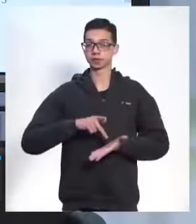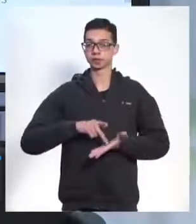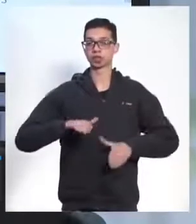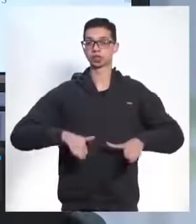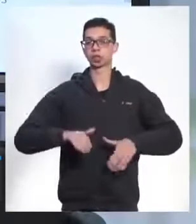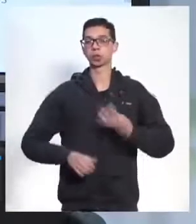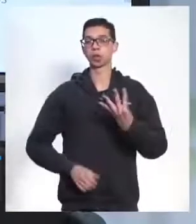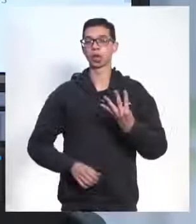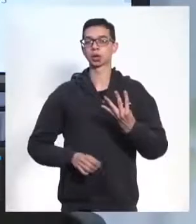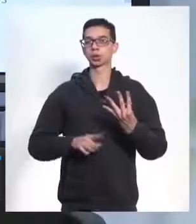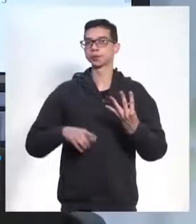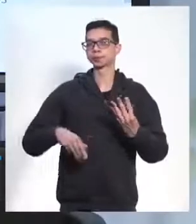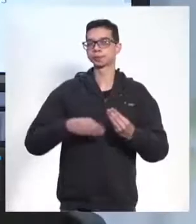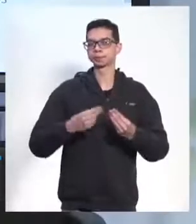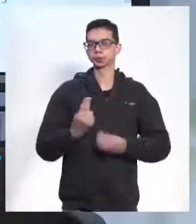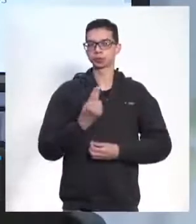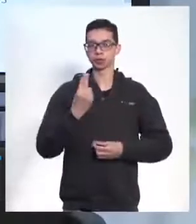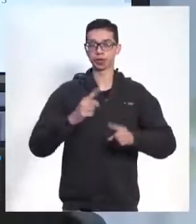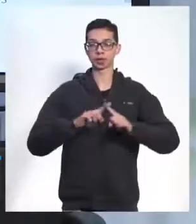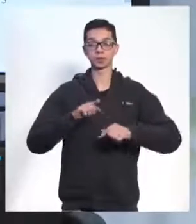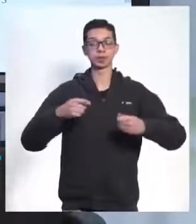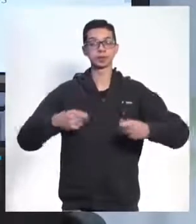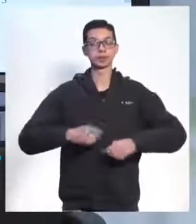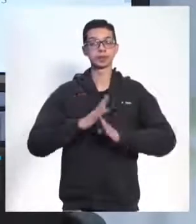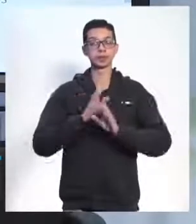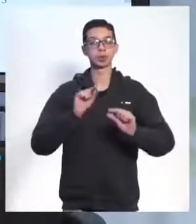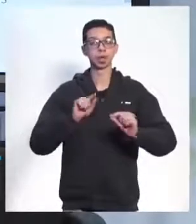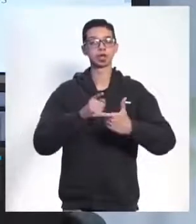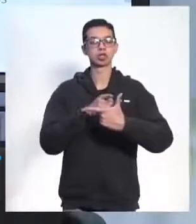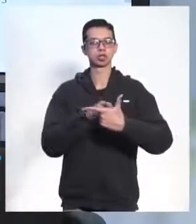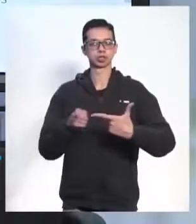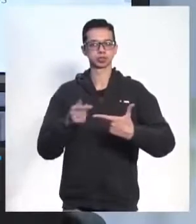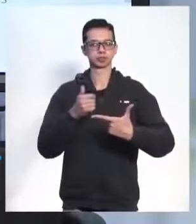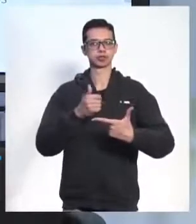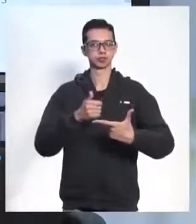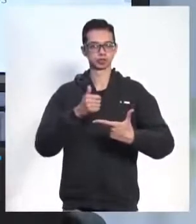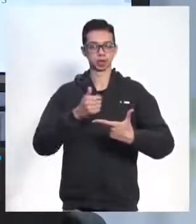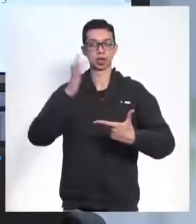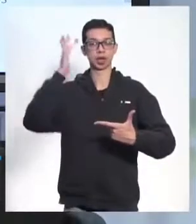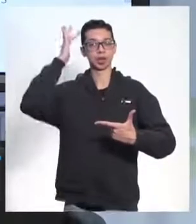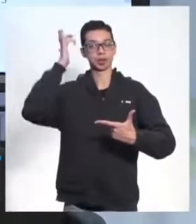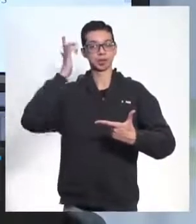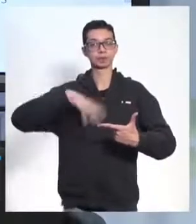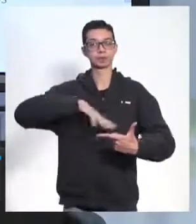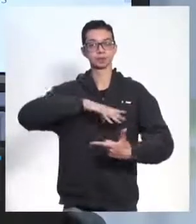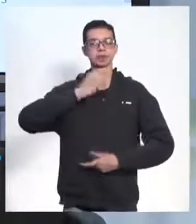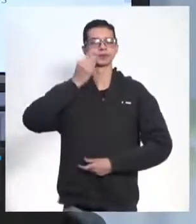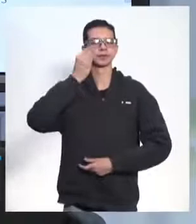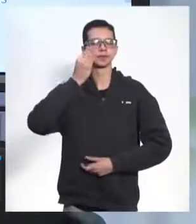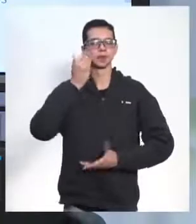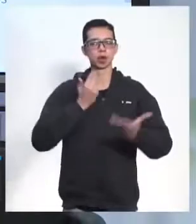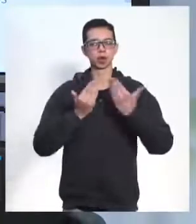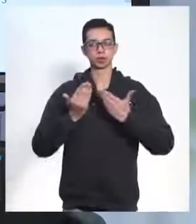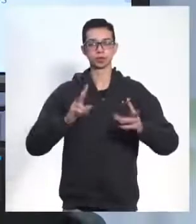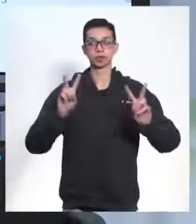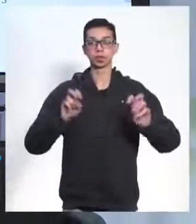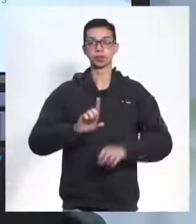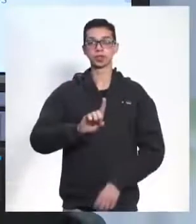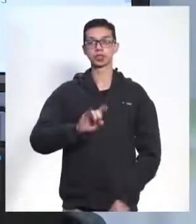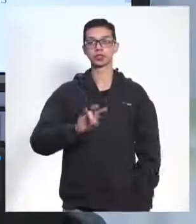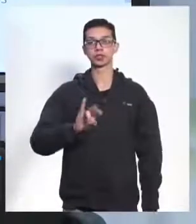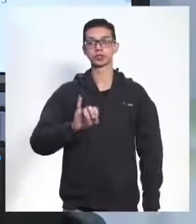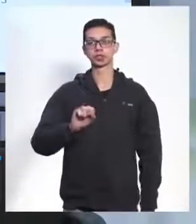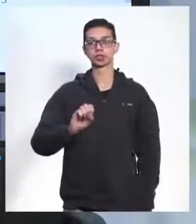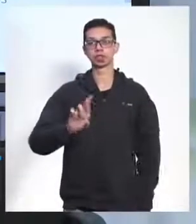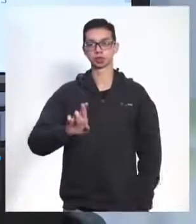mas talvez identifiquem os divisores, né, Ale? Nós vamos trabalhar isso amanhã, vamos falar um pouquinho sobre esses divisores. Os